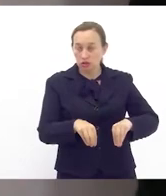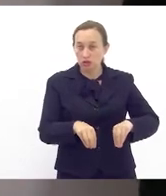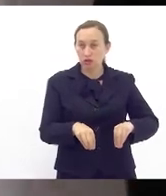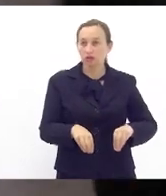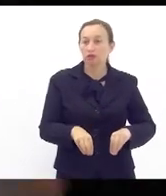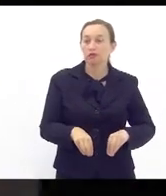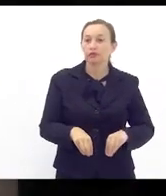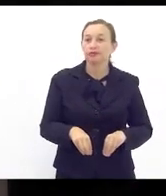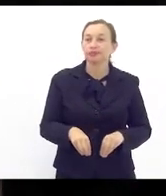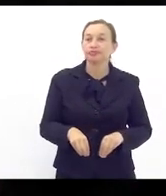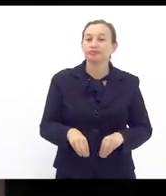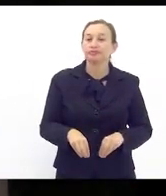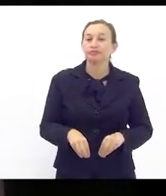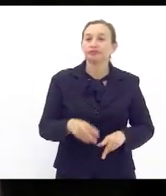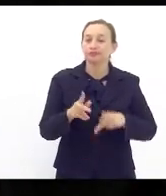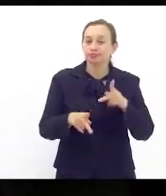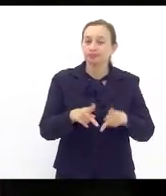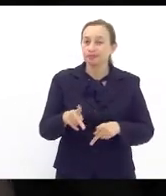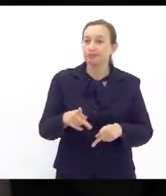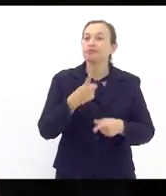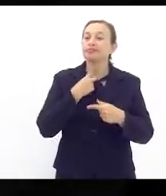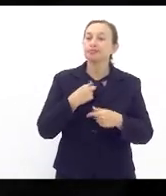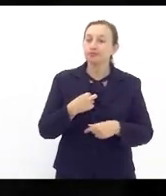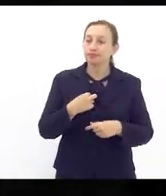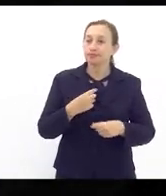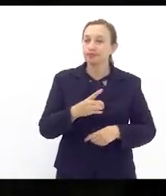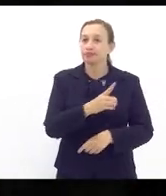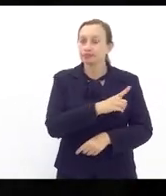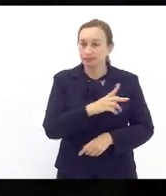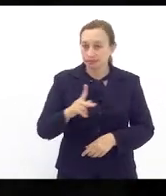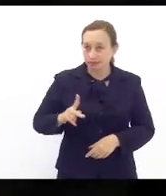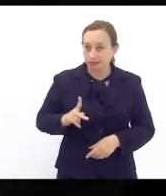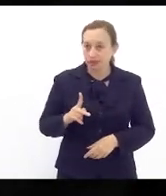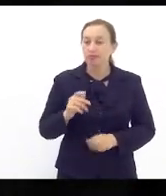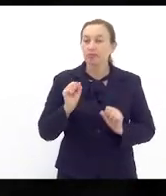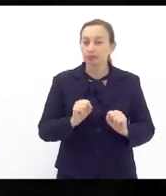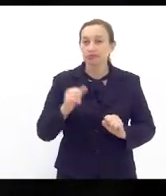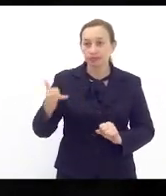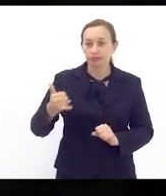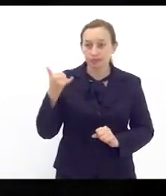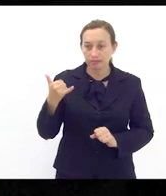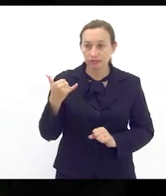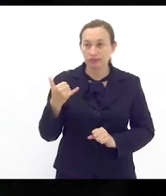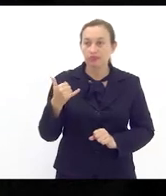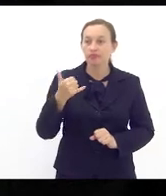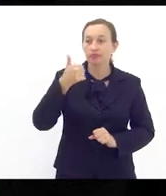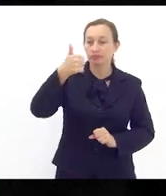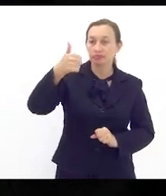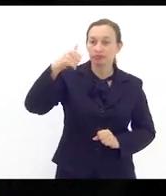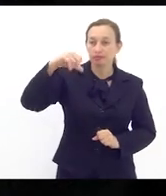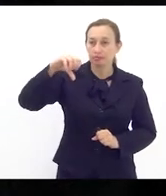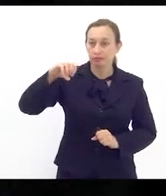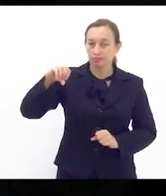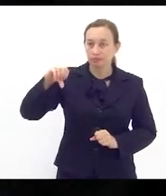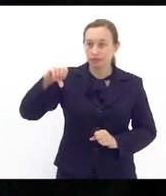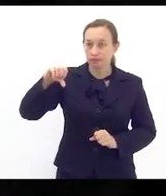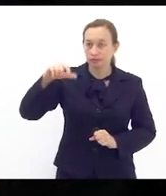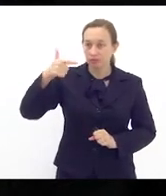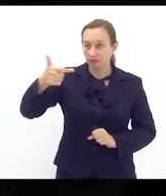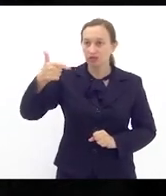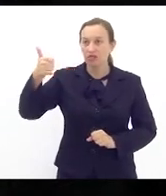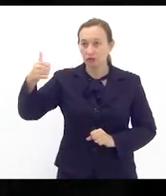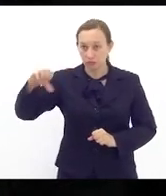para quem a população que deseja ser atendida pela Defensoria Pública pode ligar para o número 129 é um número gratuito